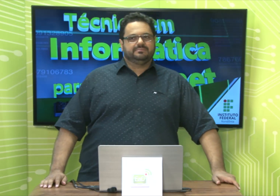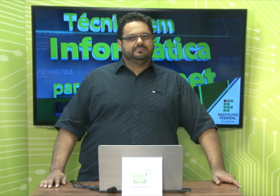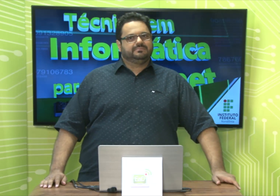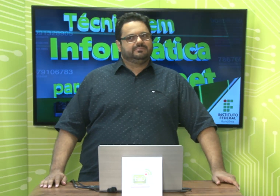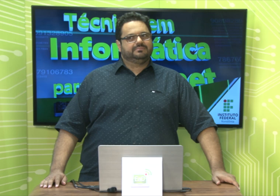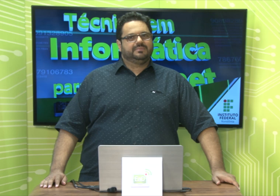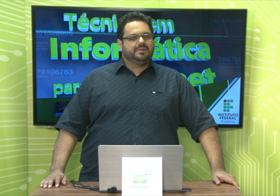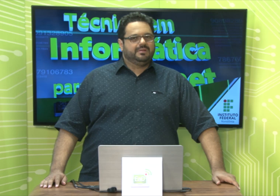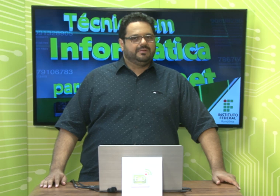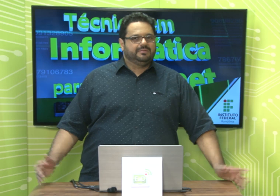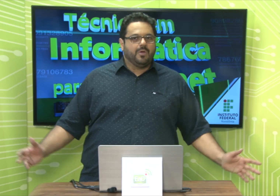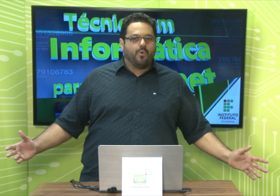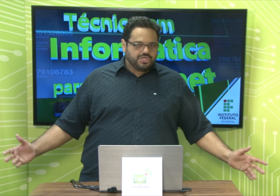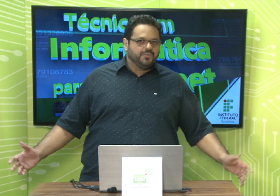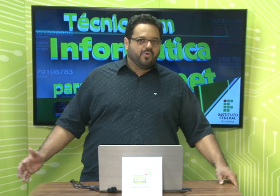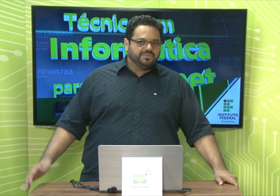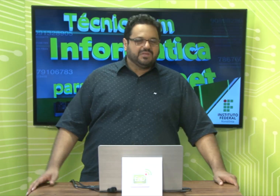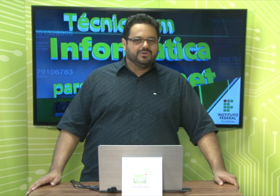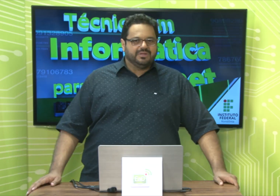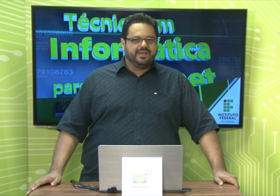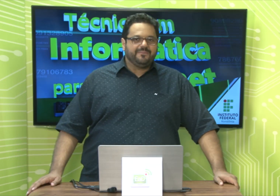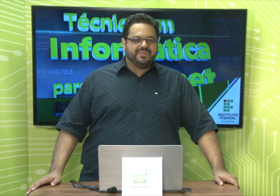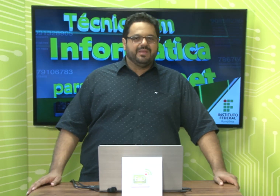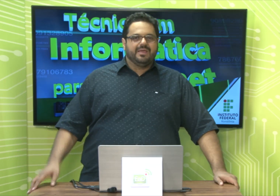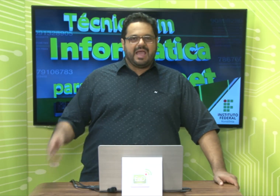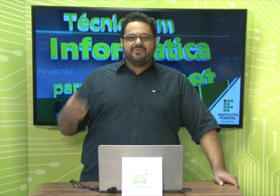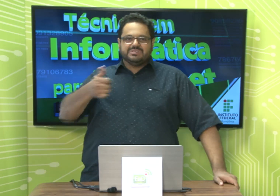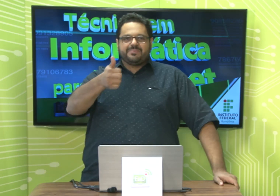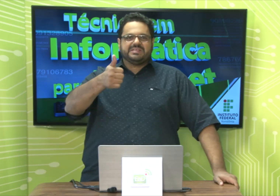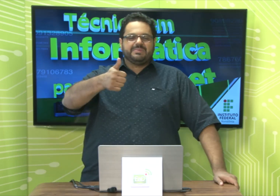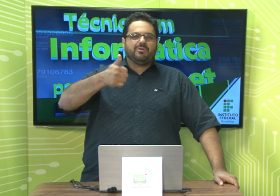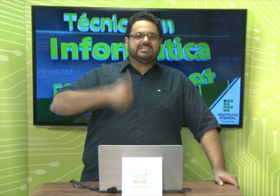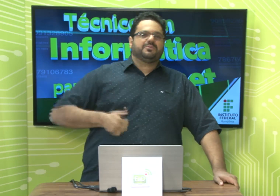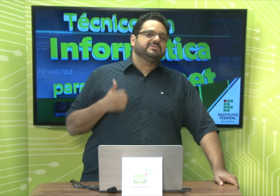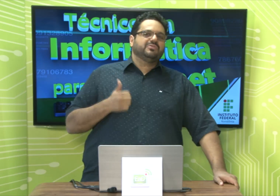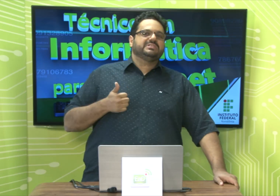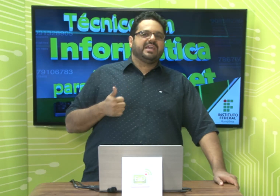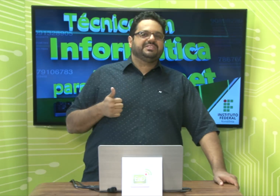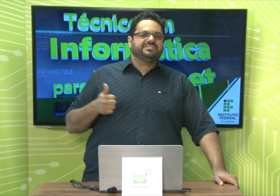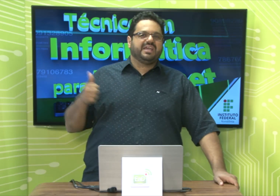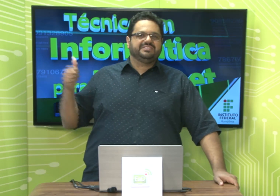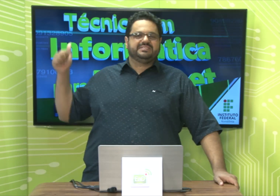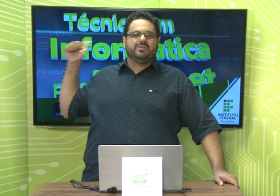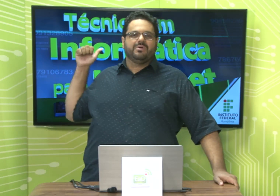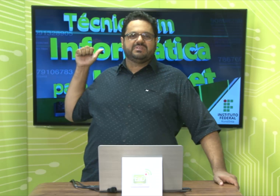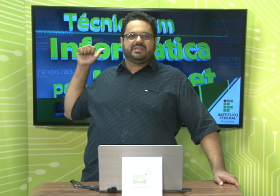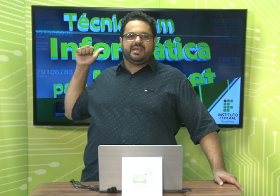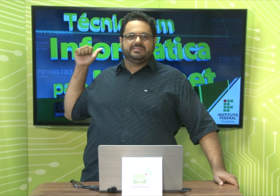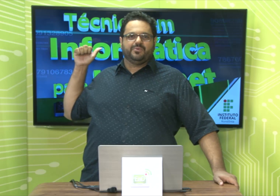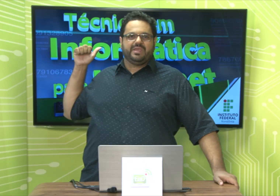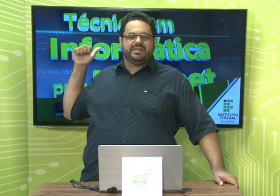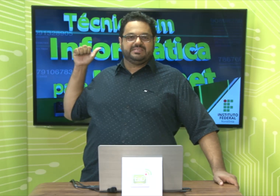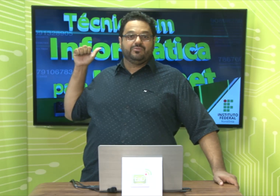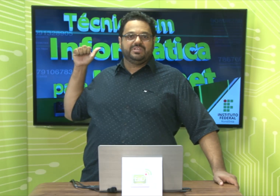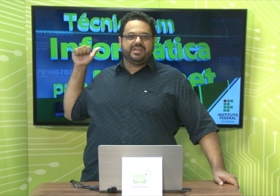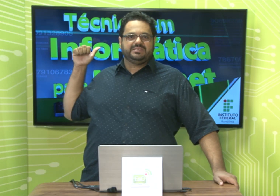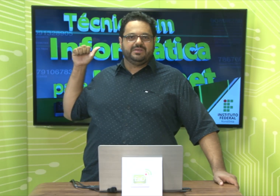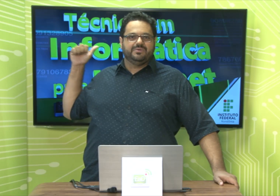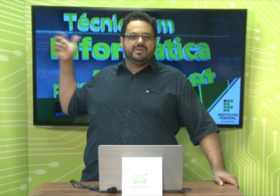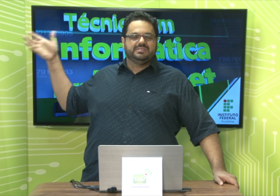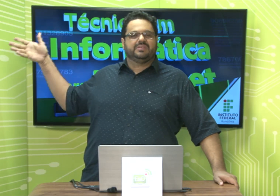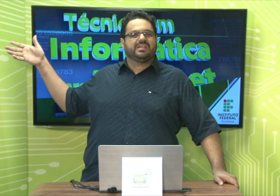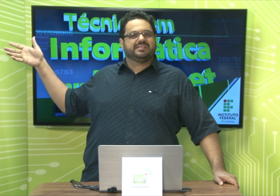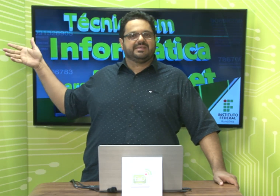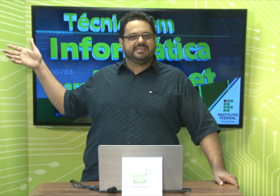RAM. É um ótimo computador, né? Aí você percebeu que esse processador i7 já é de 5 anos atrás, porque é da segunda